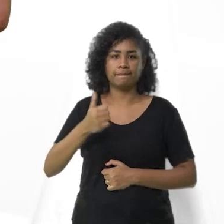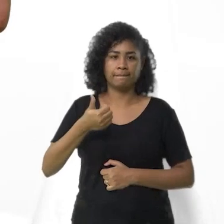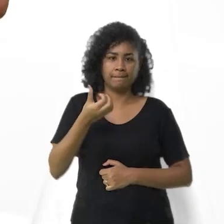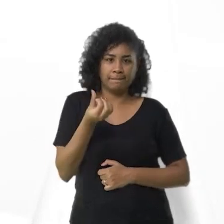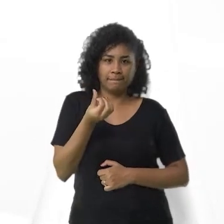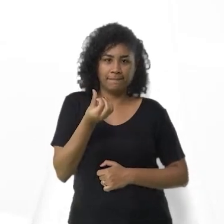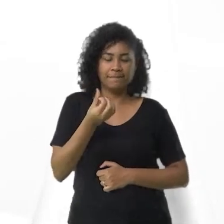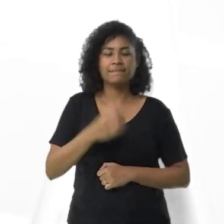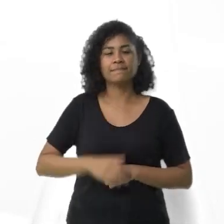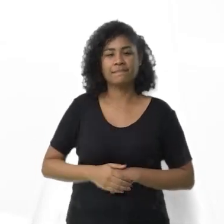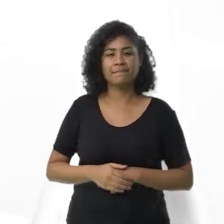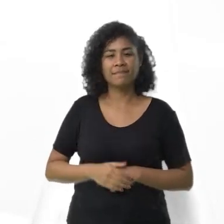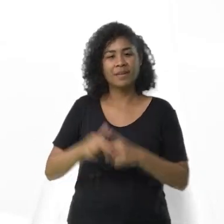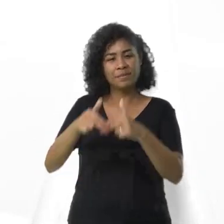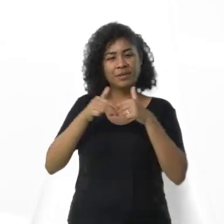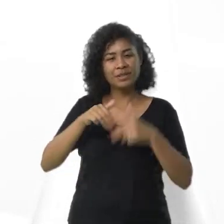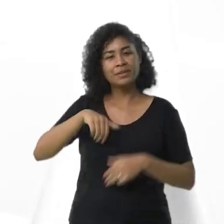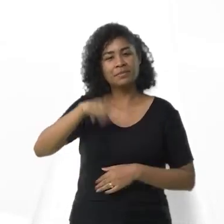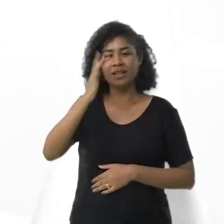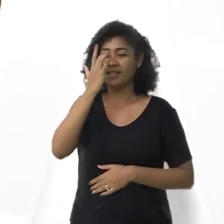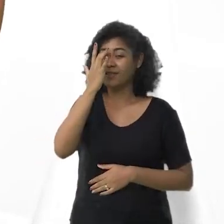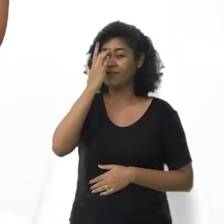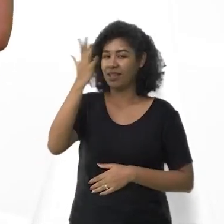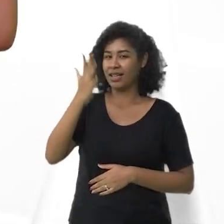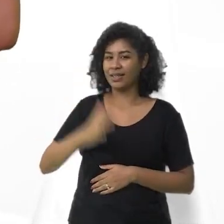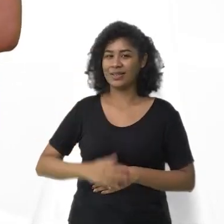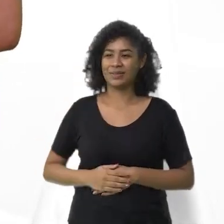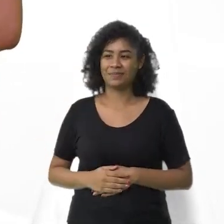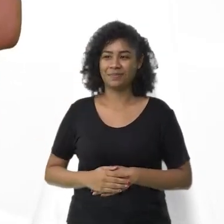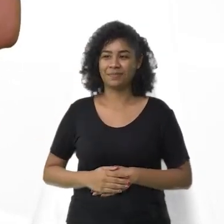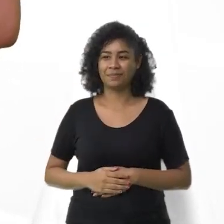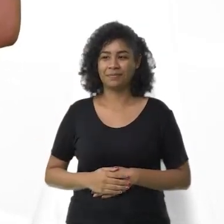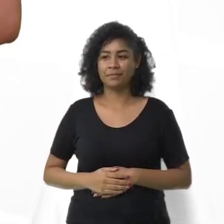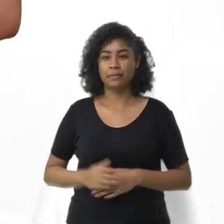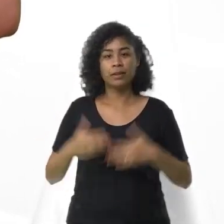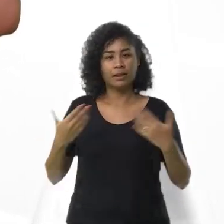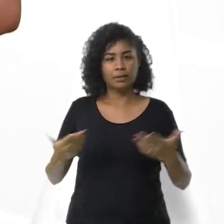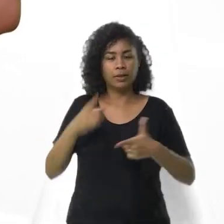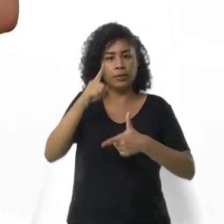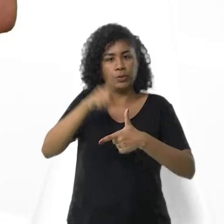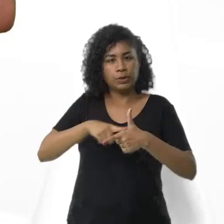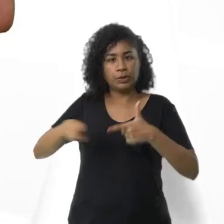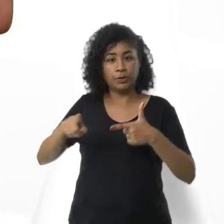8.516. Ficou mais fácil, né? Pronto. Então, na nossa divisão,